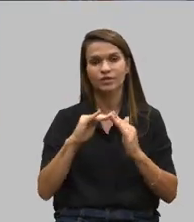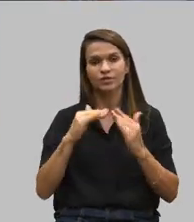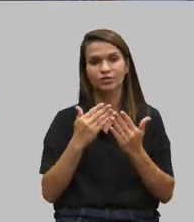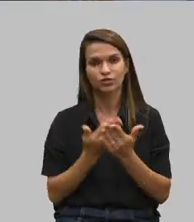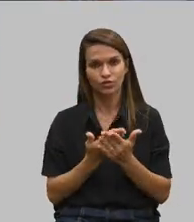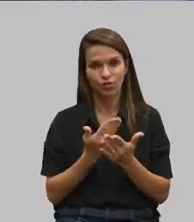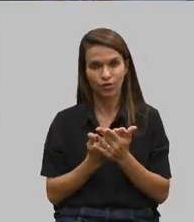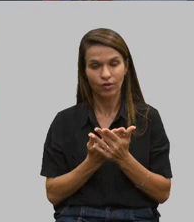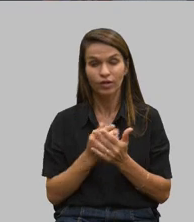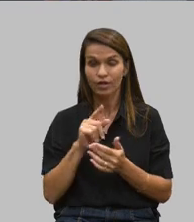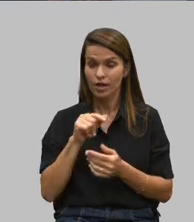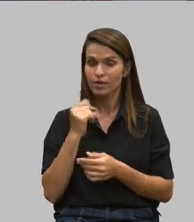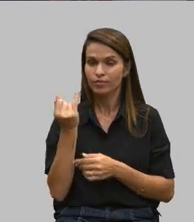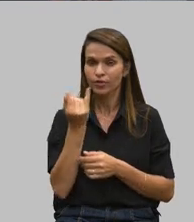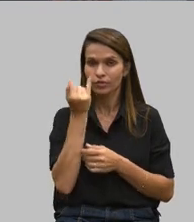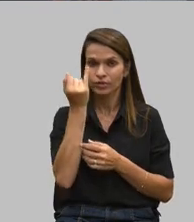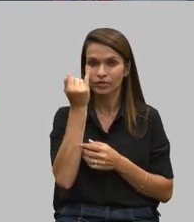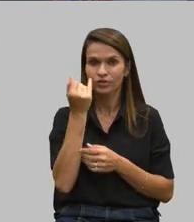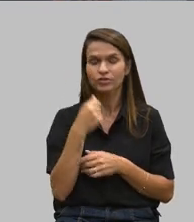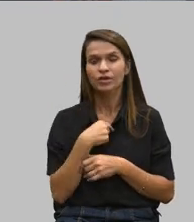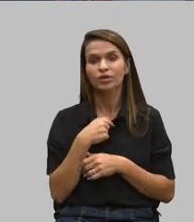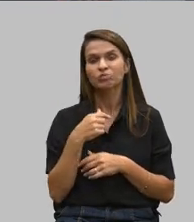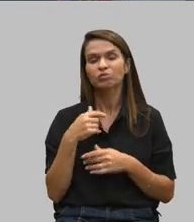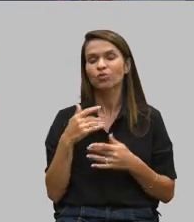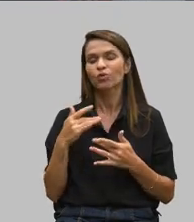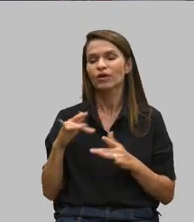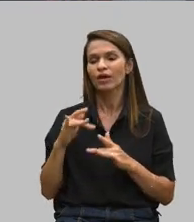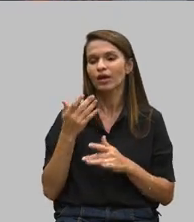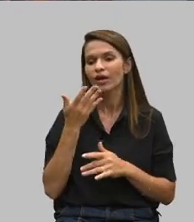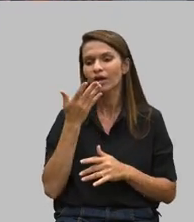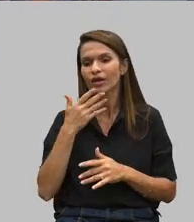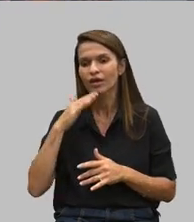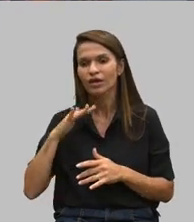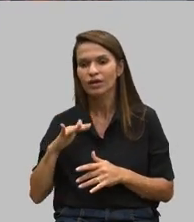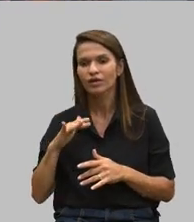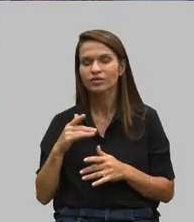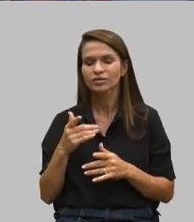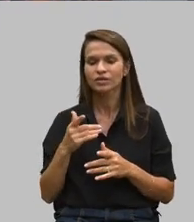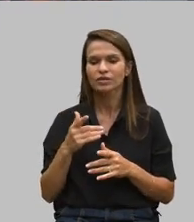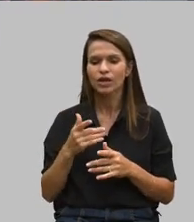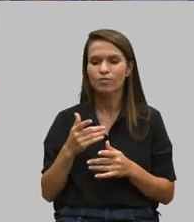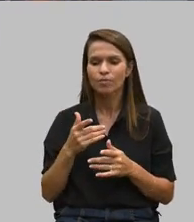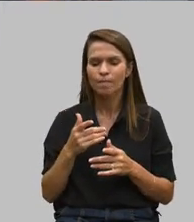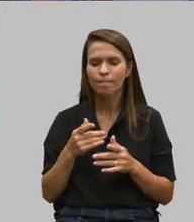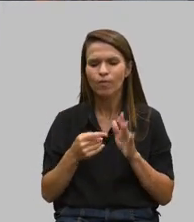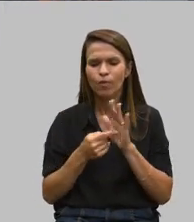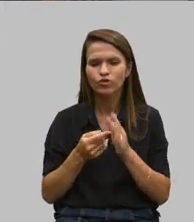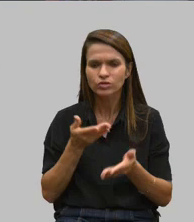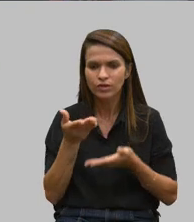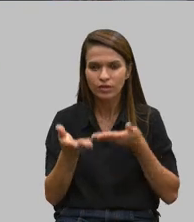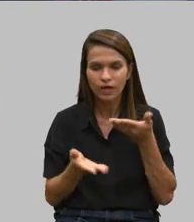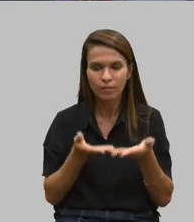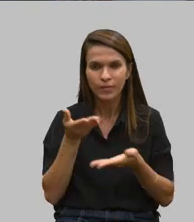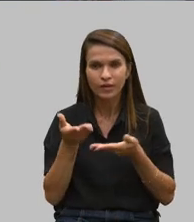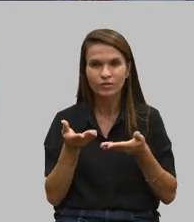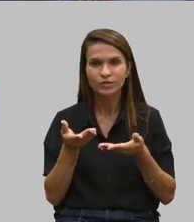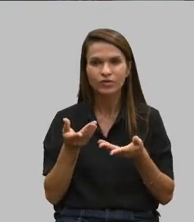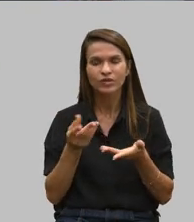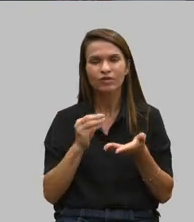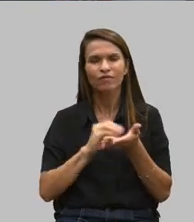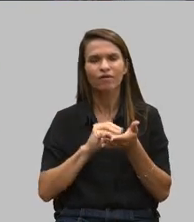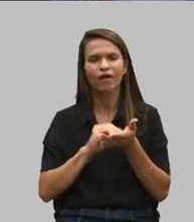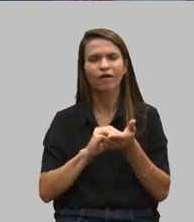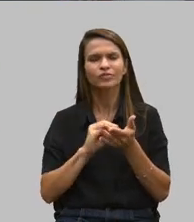não quer é que a criança passe por uma triagem demonstre uma deficiência e a gente não Garanta o